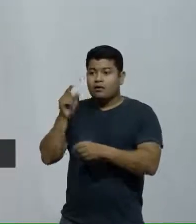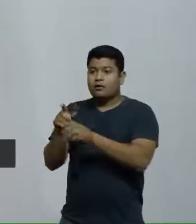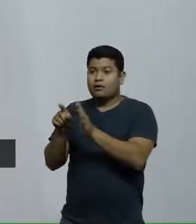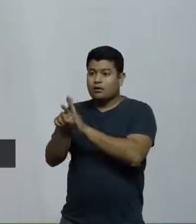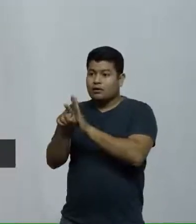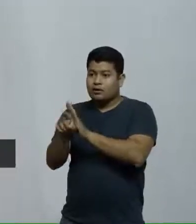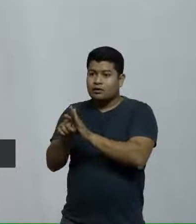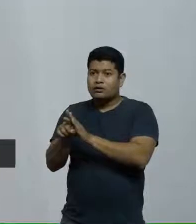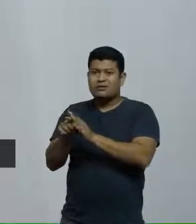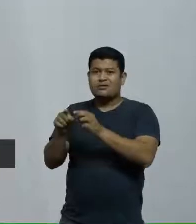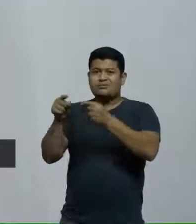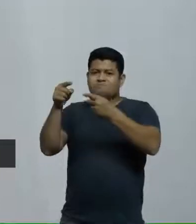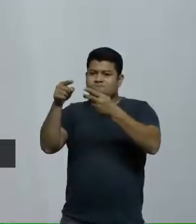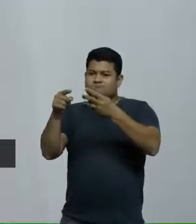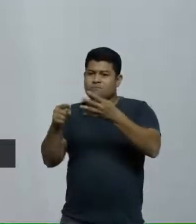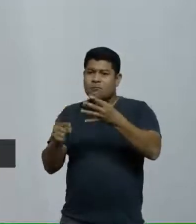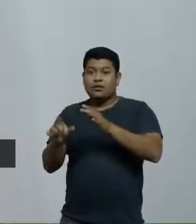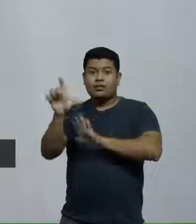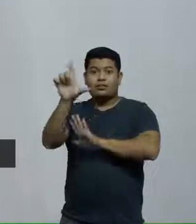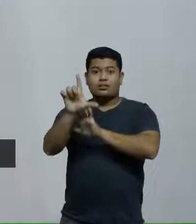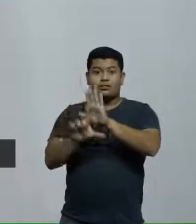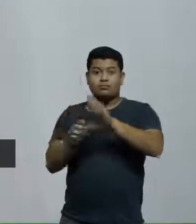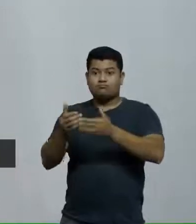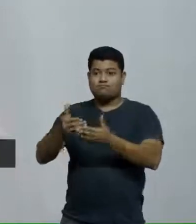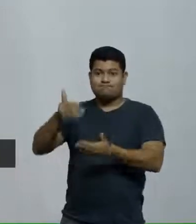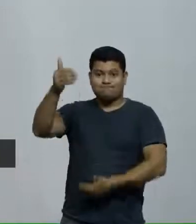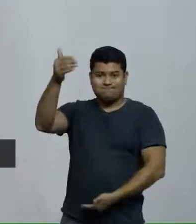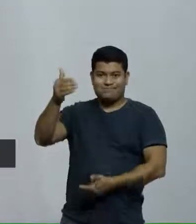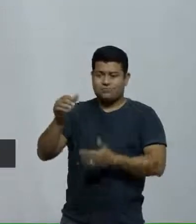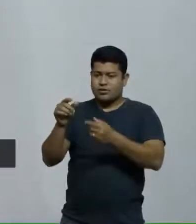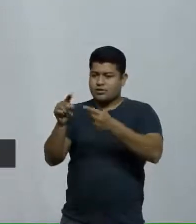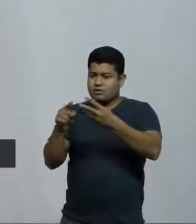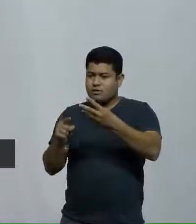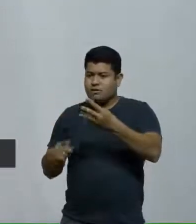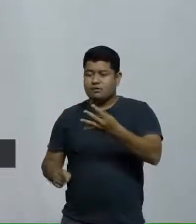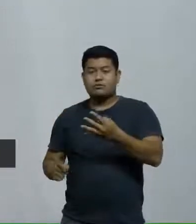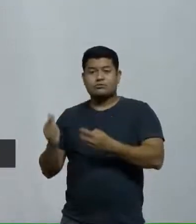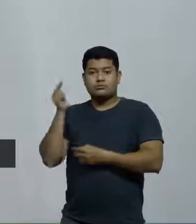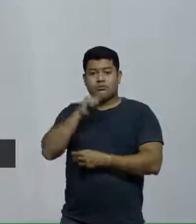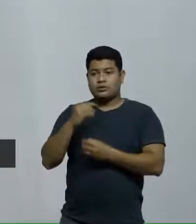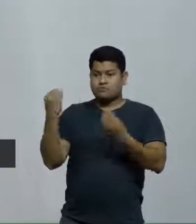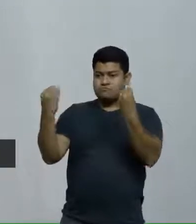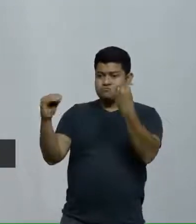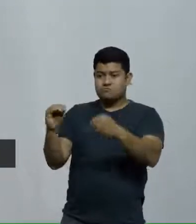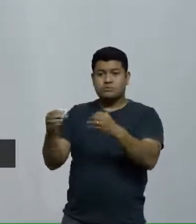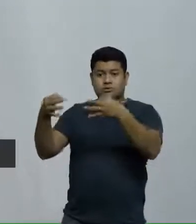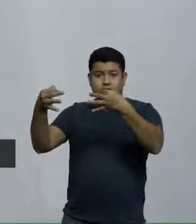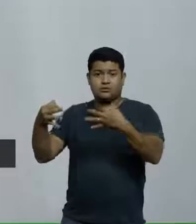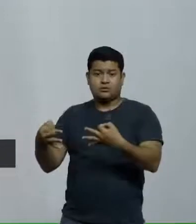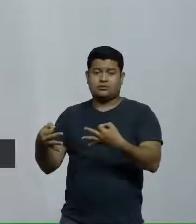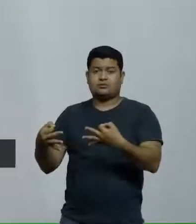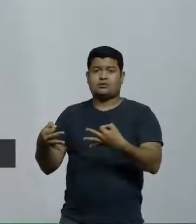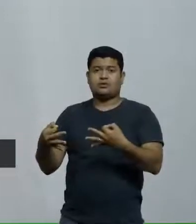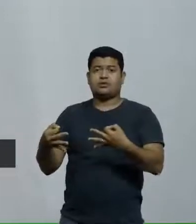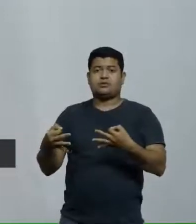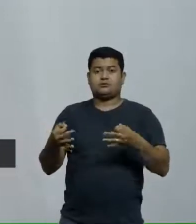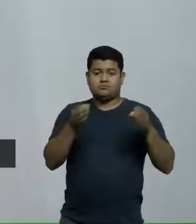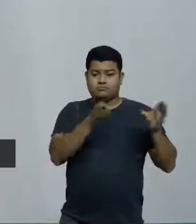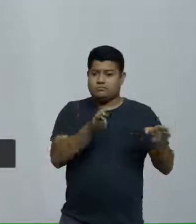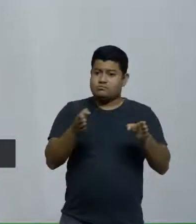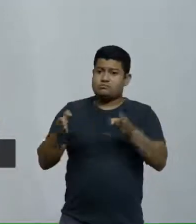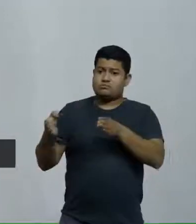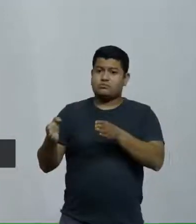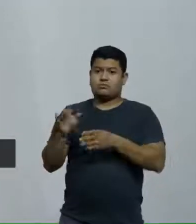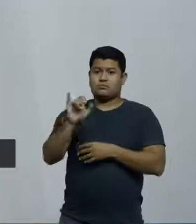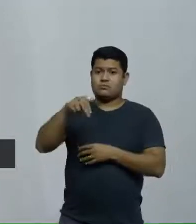checklist grande de tudo que essa empresa tem que ter para poder fazer a instalação dentro dos parâmetros estabelecidos, né, para que um